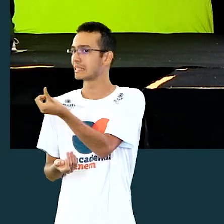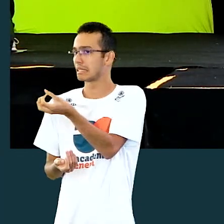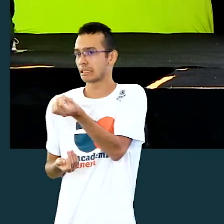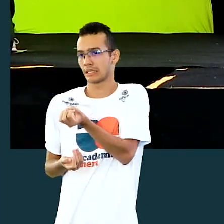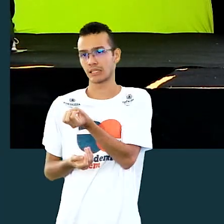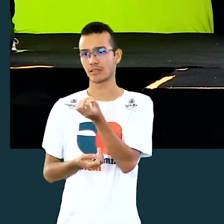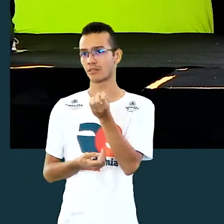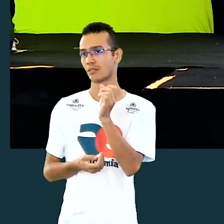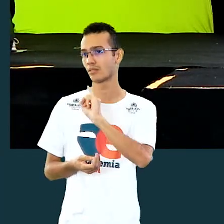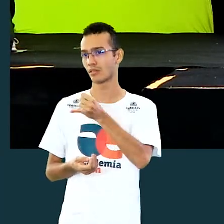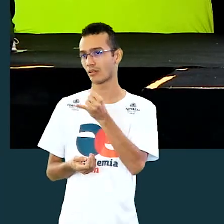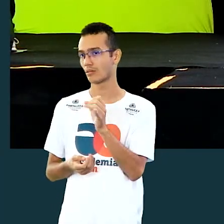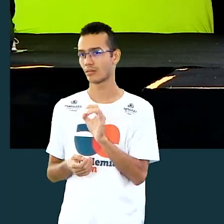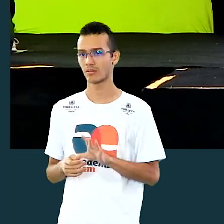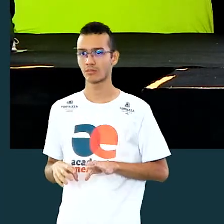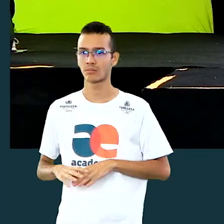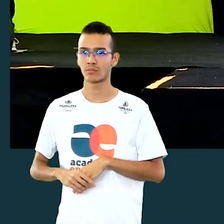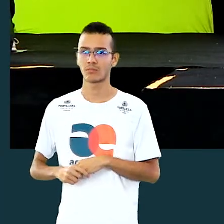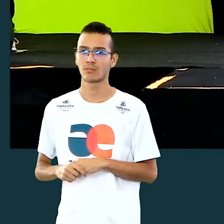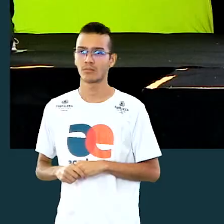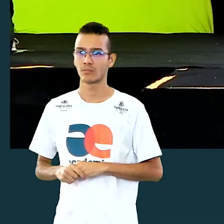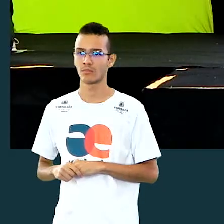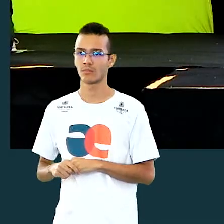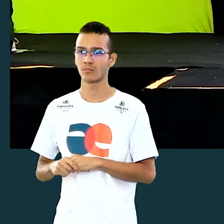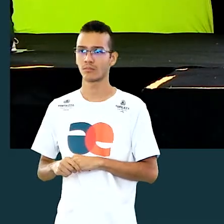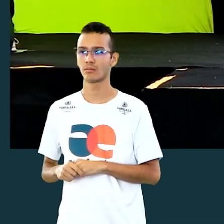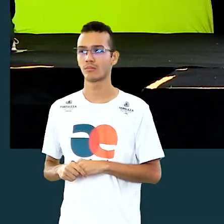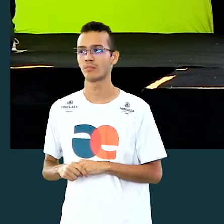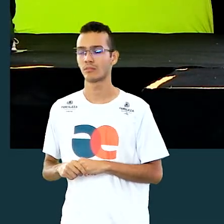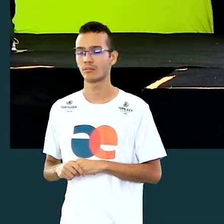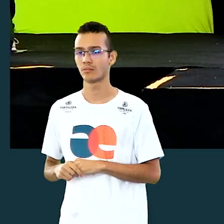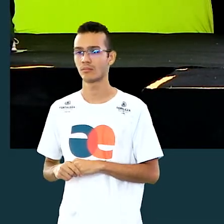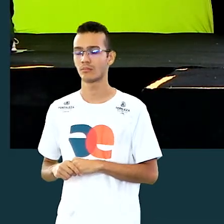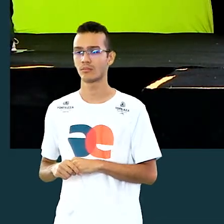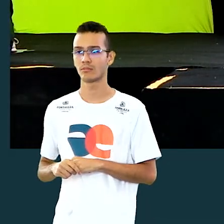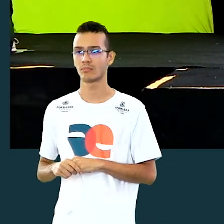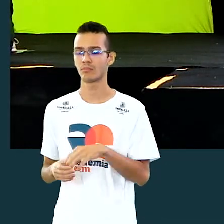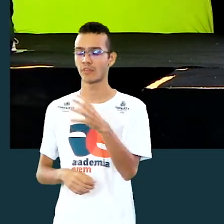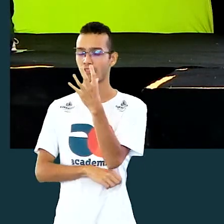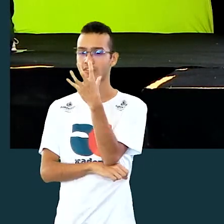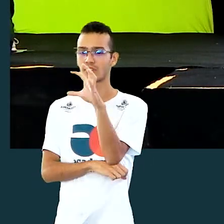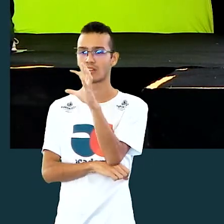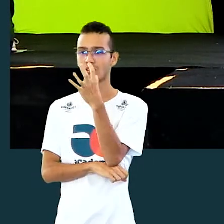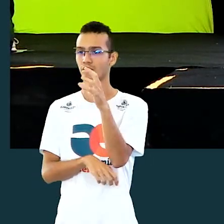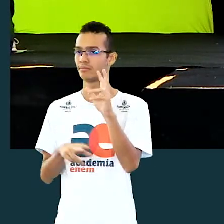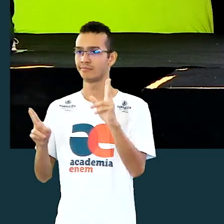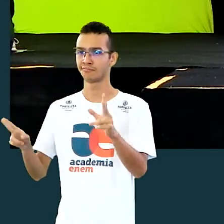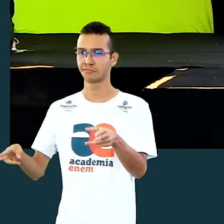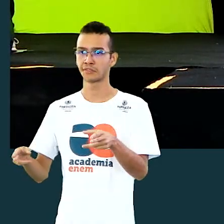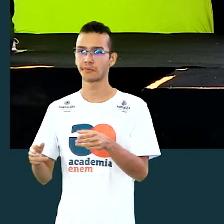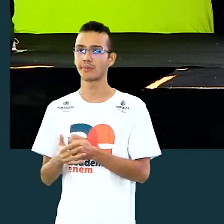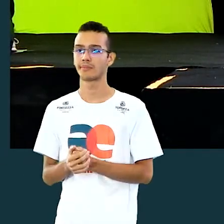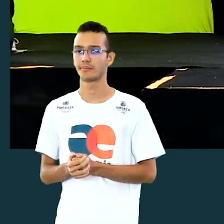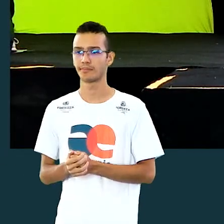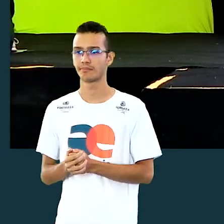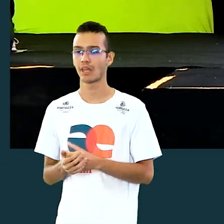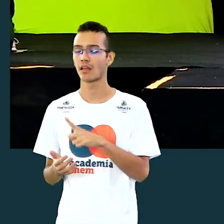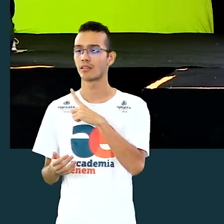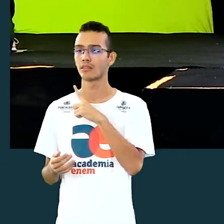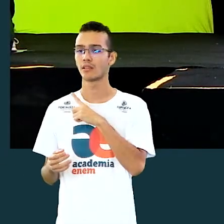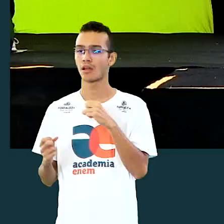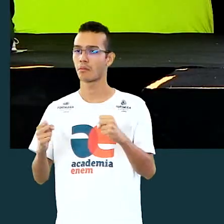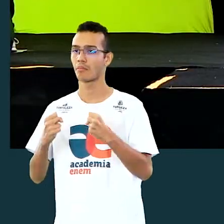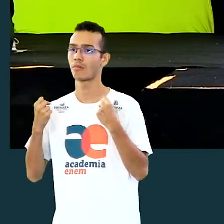do mesmo jeito. Onde eu quero chegar, pessoal? Existe a potência total do